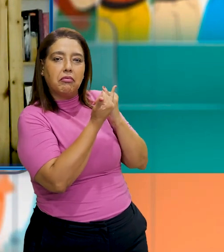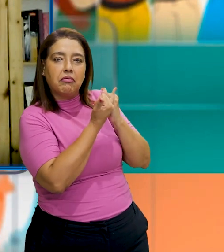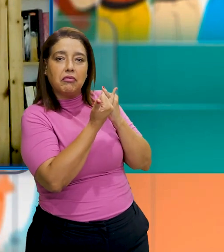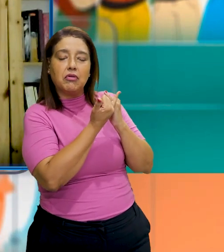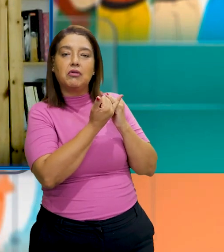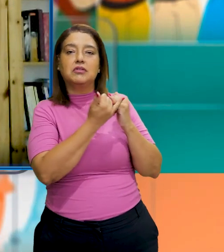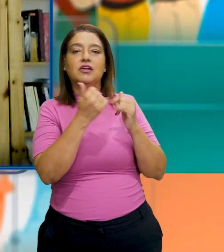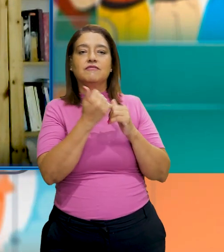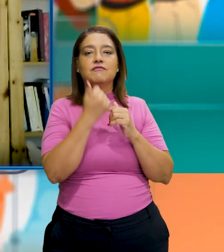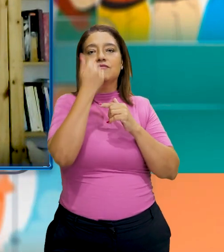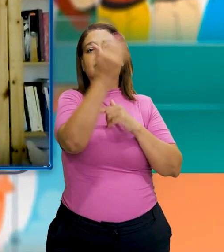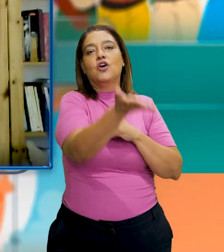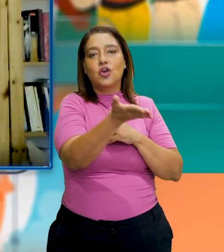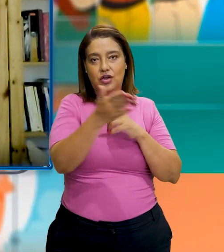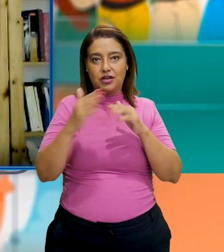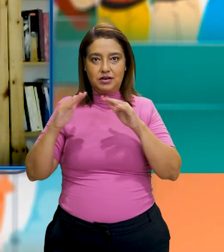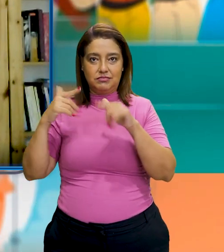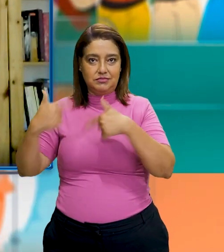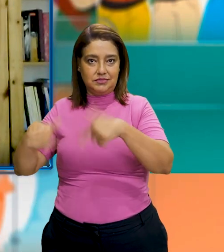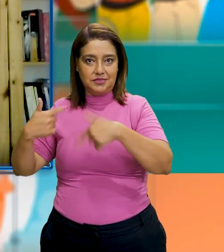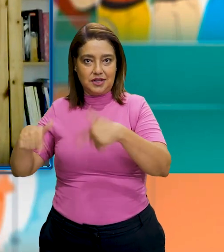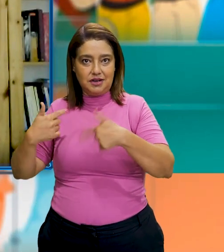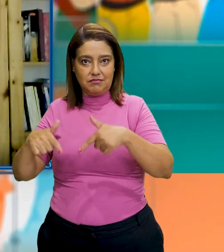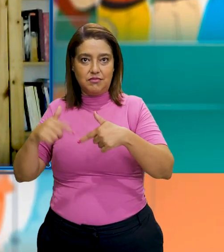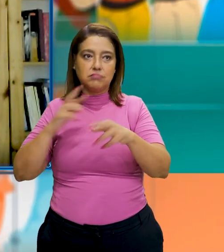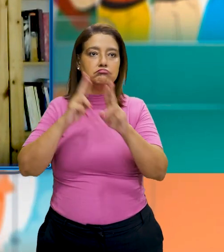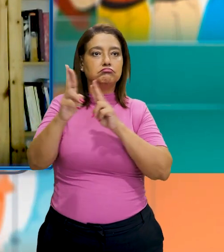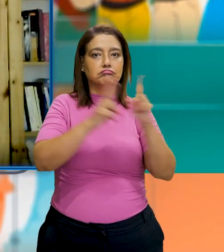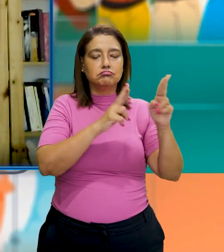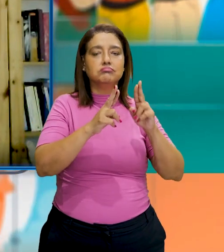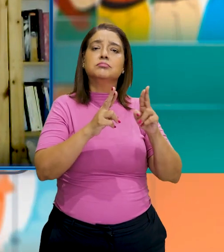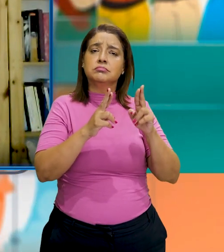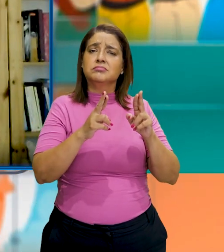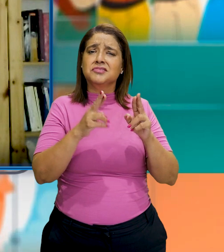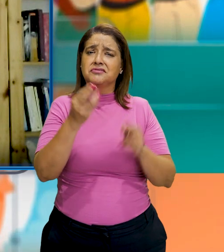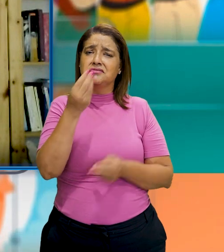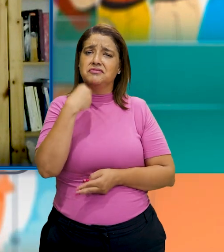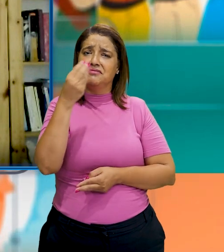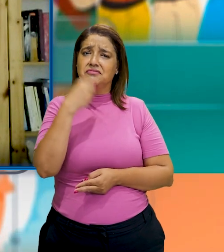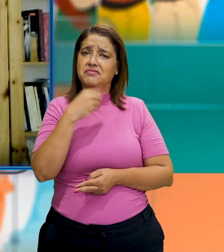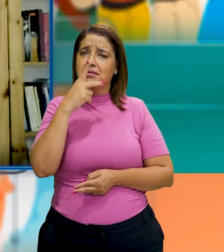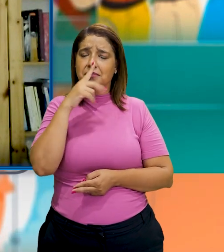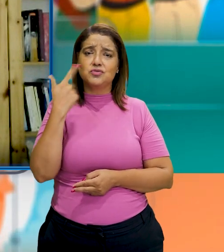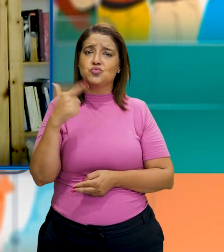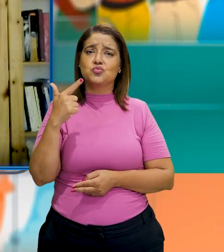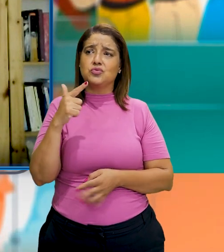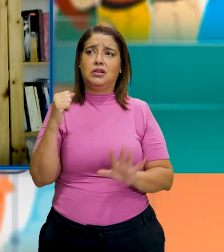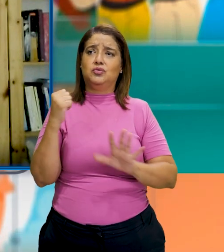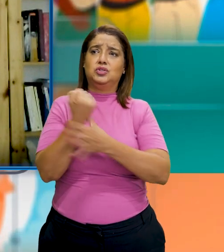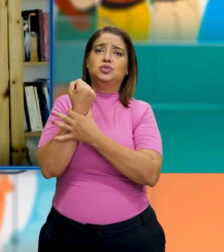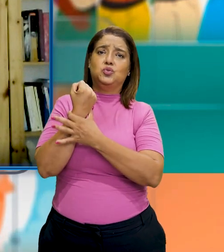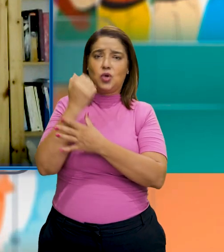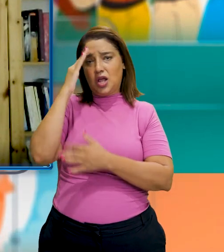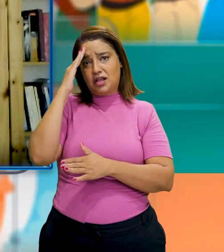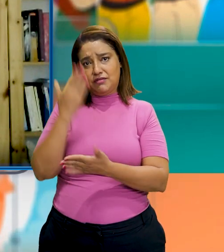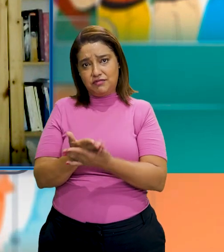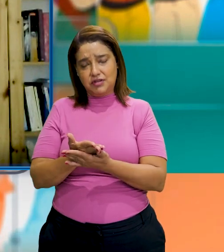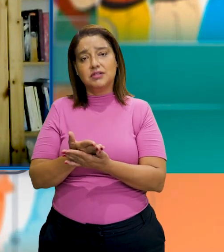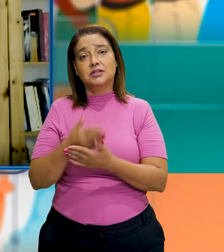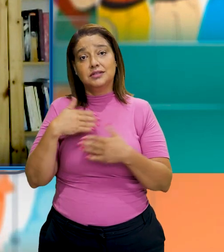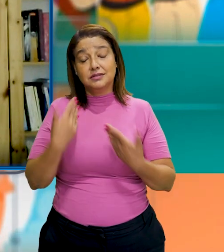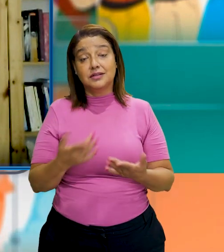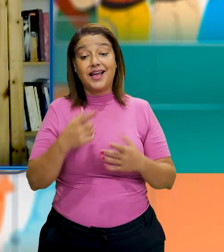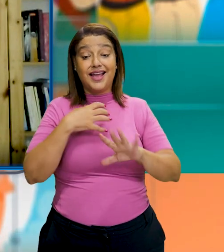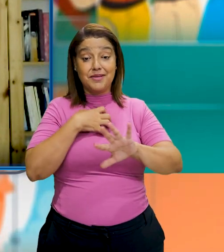corredor, revelações fora da reunião. Isso aí tudo enfraquece essa coesão e essa confiança. A noção